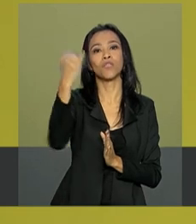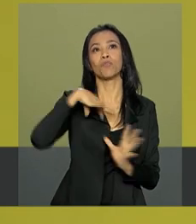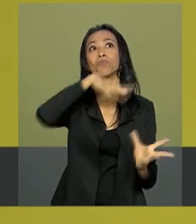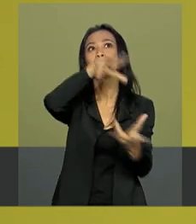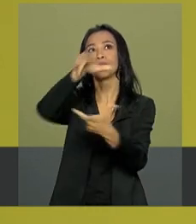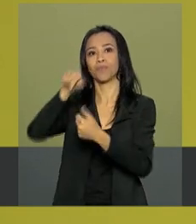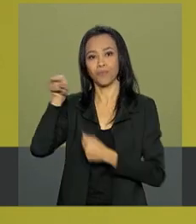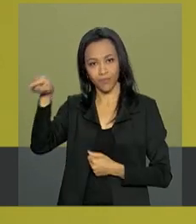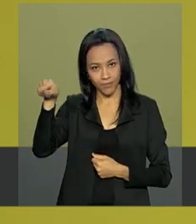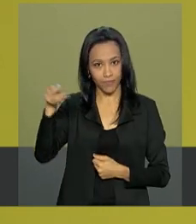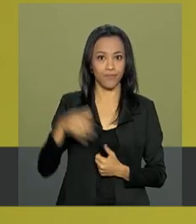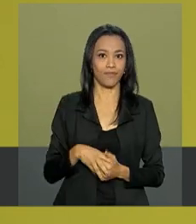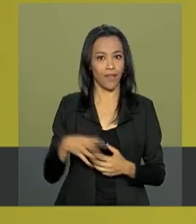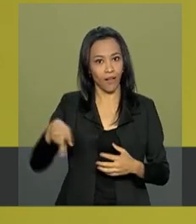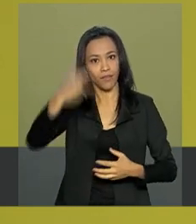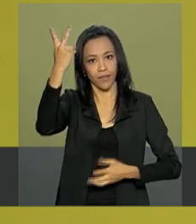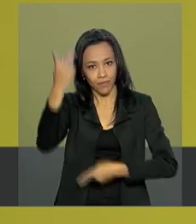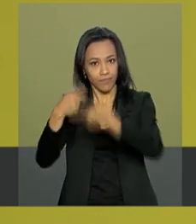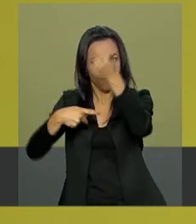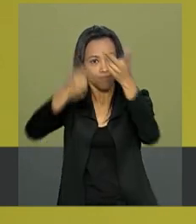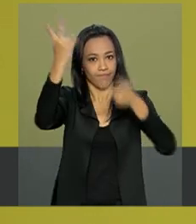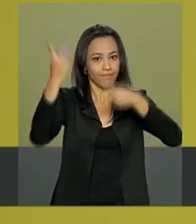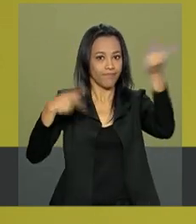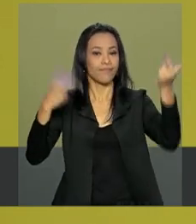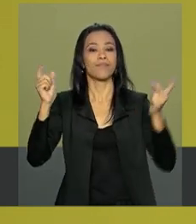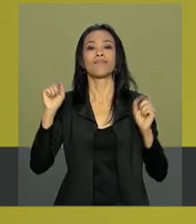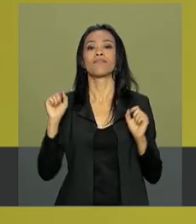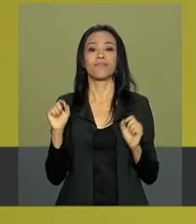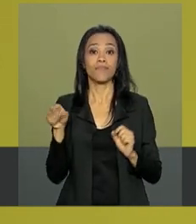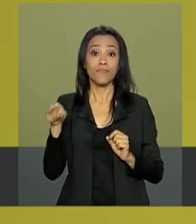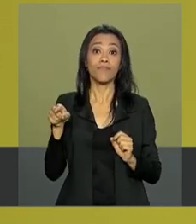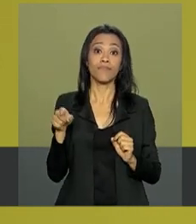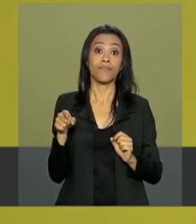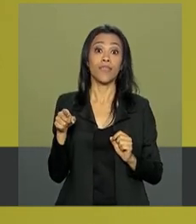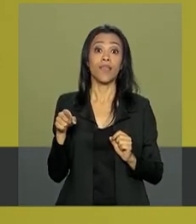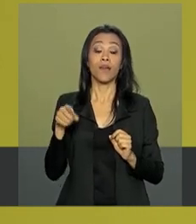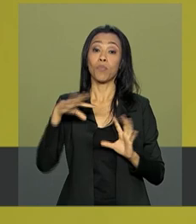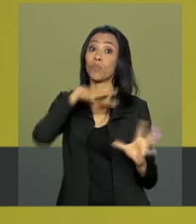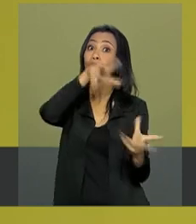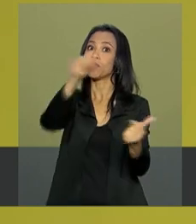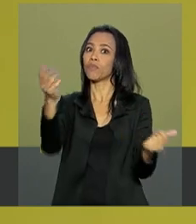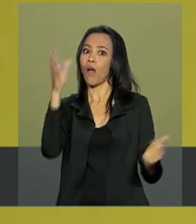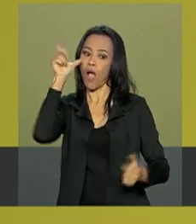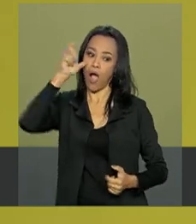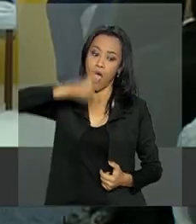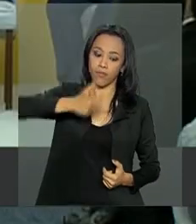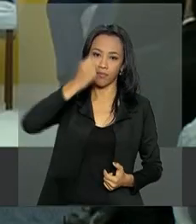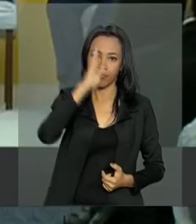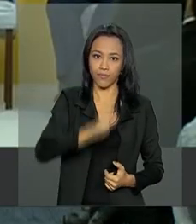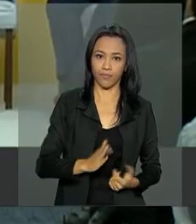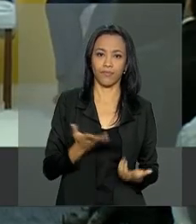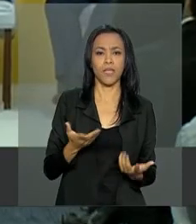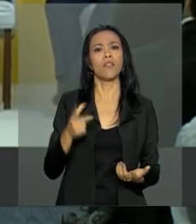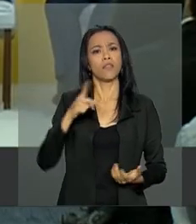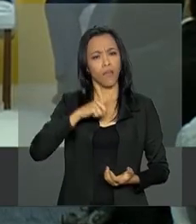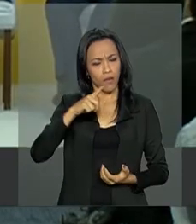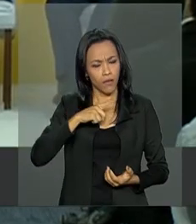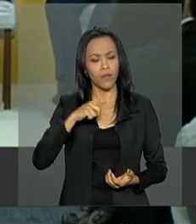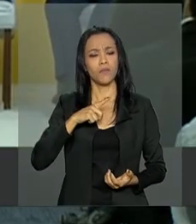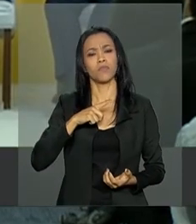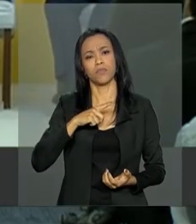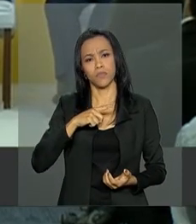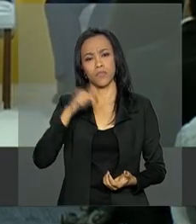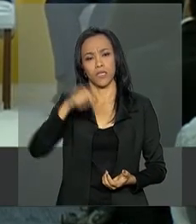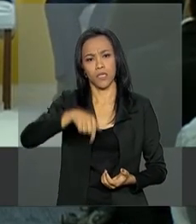assegurando a, digamos assim, a alimentação do mundo, porque nós temos também, né, Blairo, uma pequena área agriculturável.